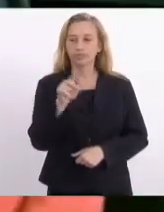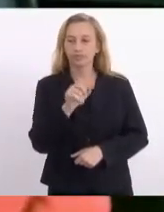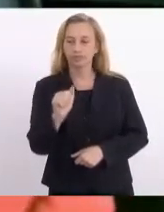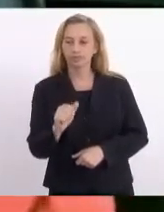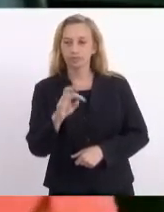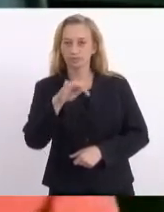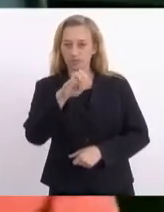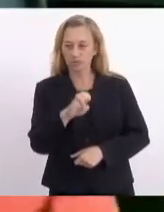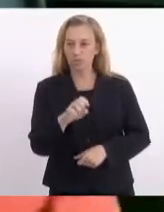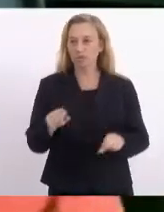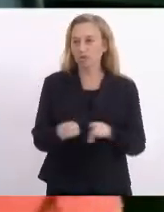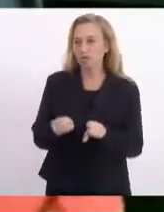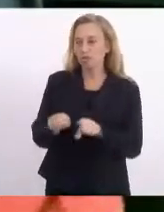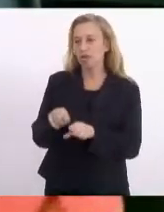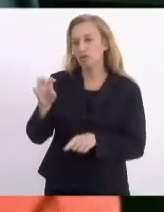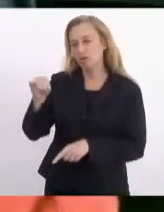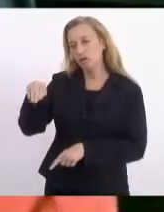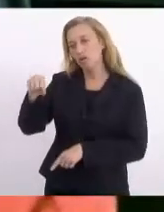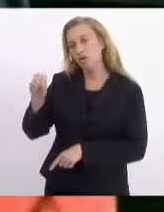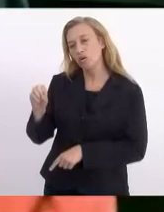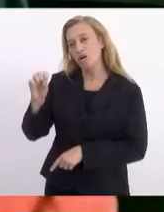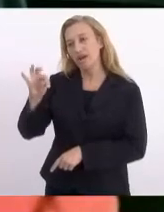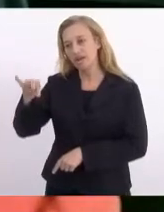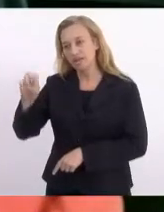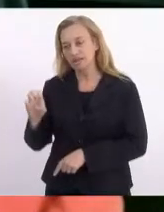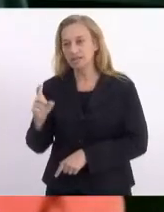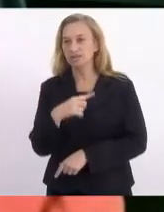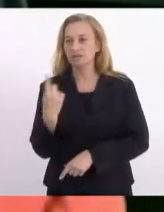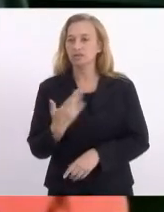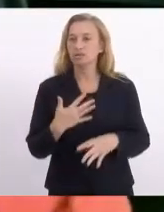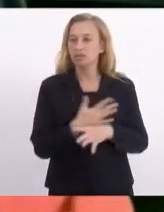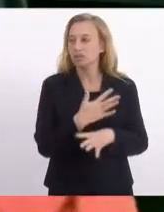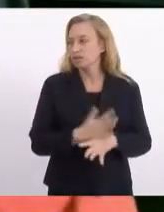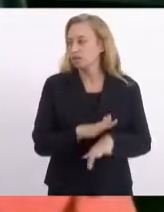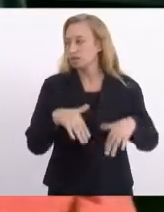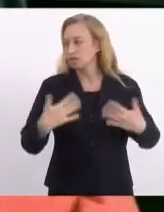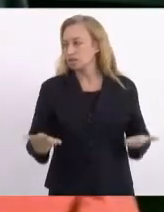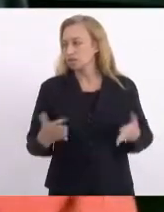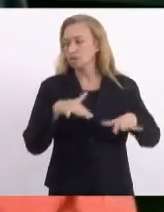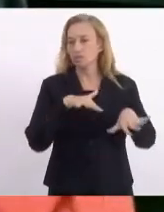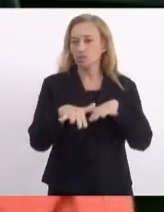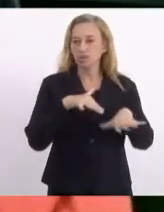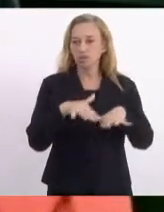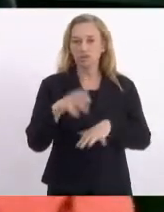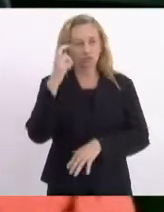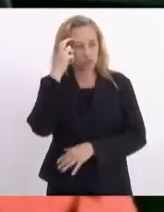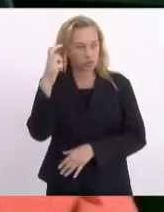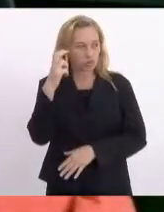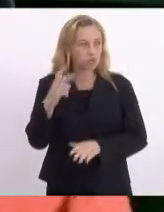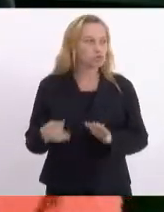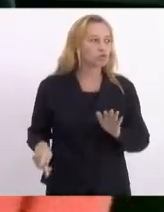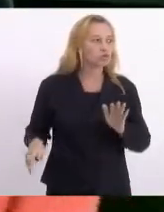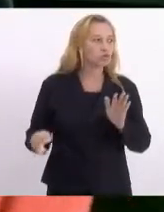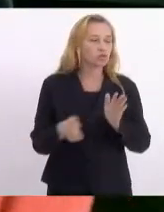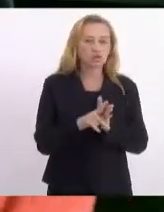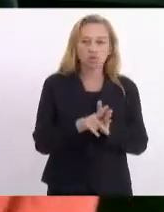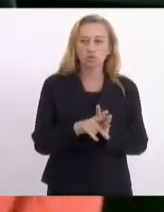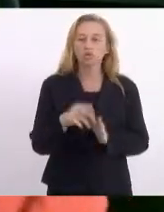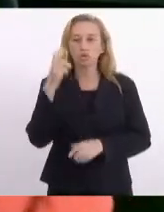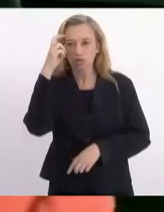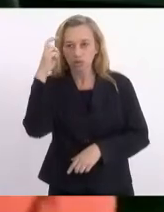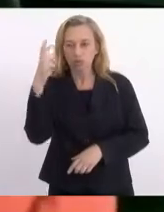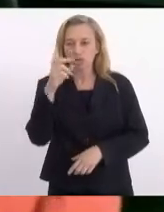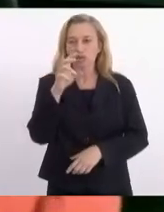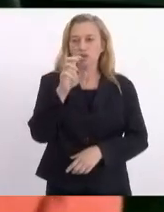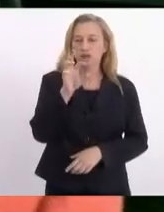Zona Oeste da nossa cidade. Então, a movimentação cultural e os projetos culturais que a